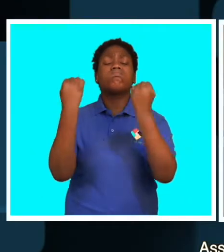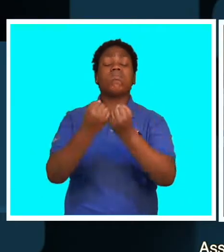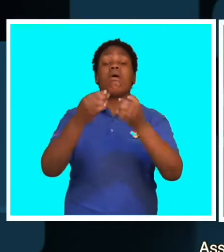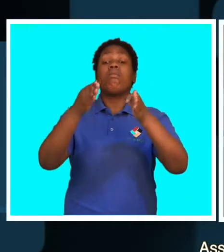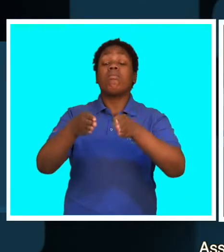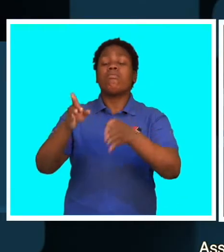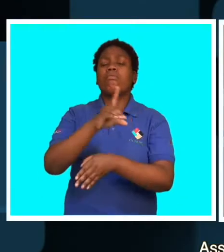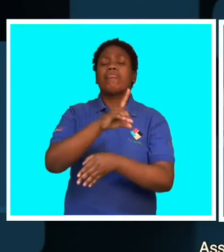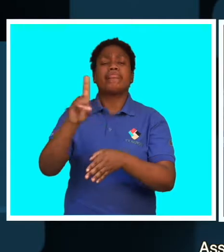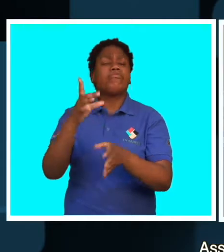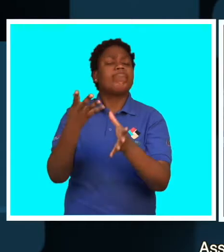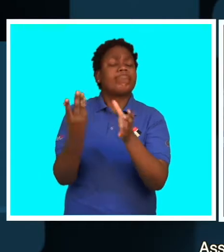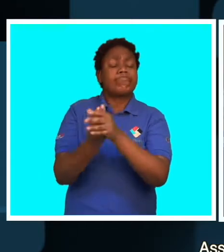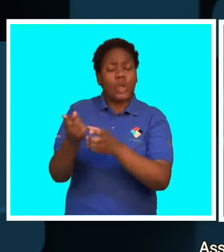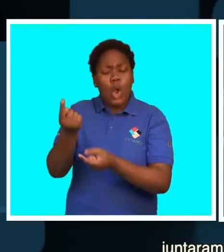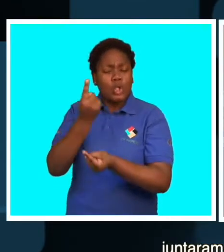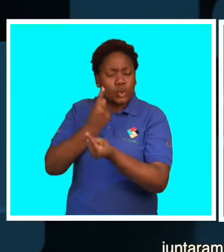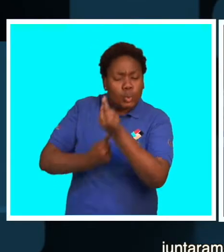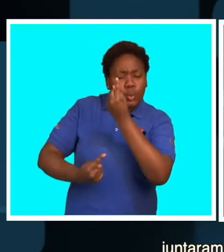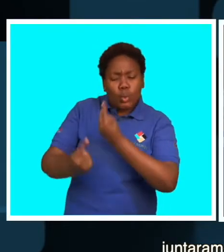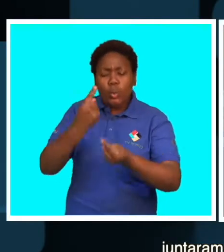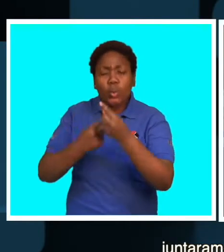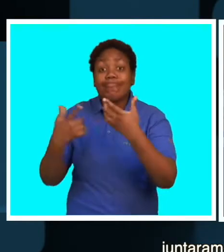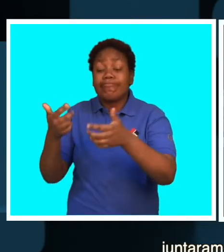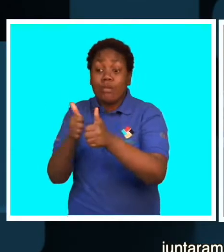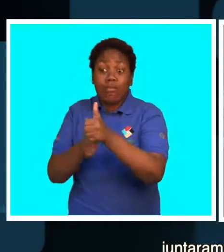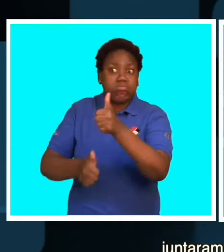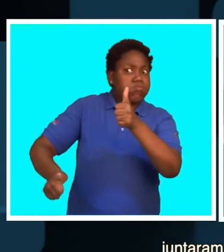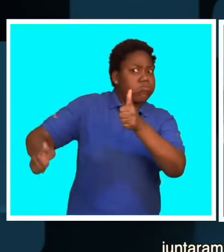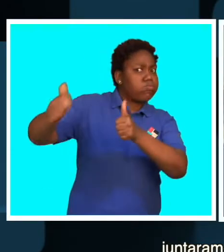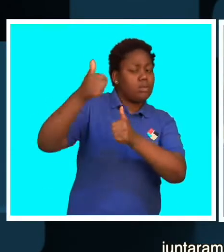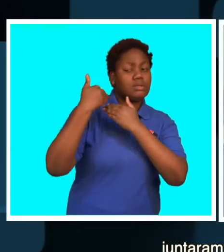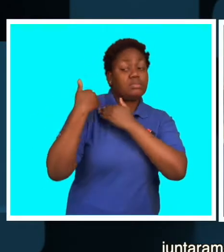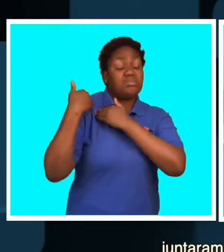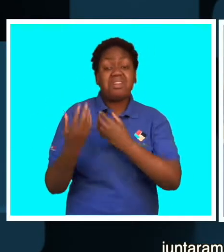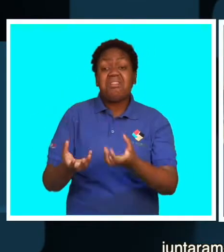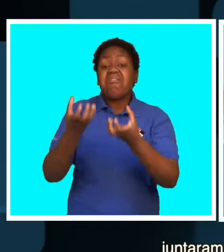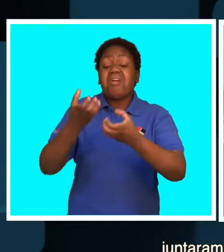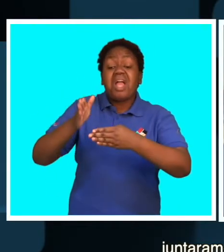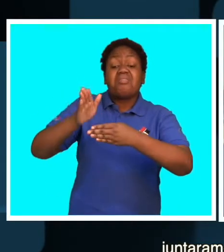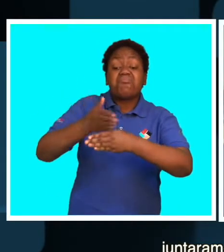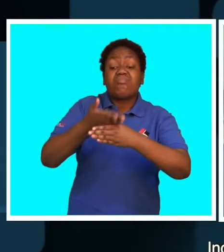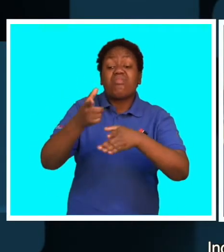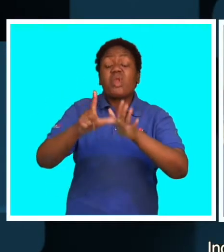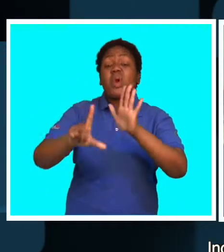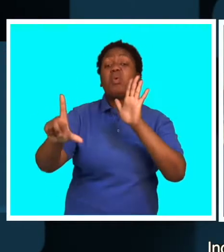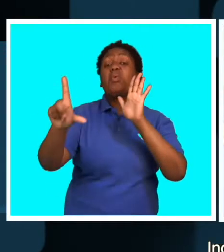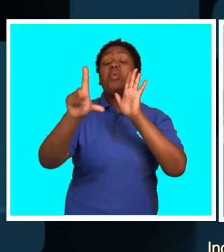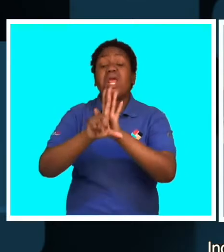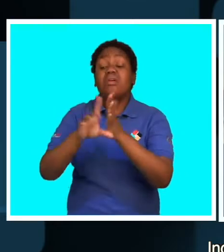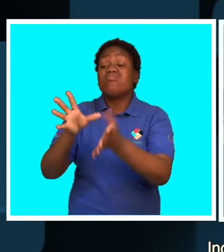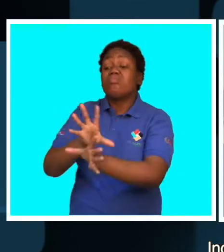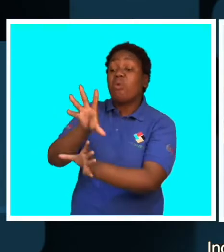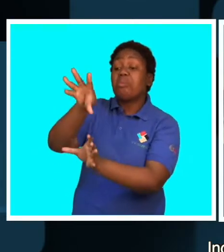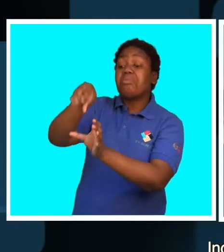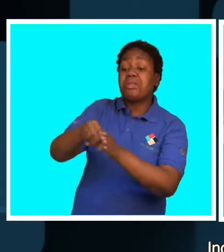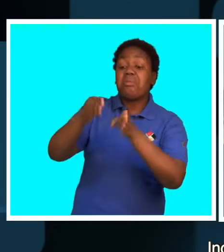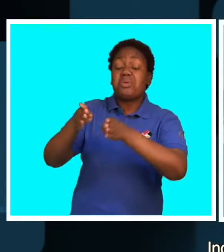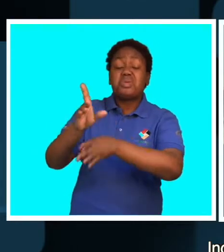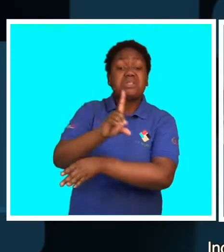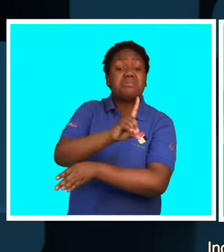Associações de pessoas com deficiência juntaram-se para discutir formas de garantir que os órgãos decisores incluam a pessoa com